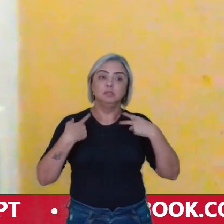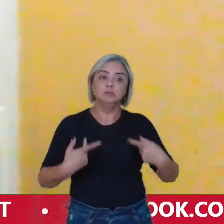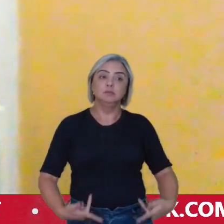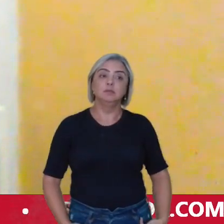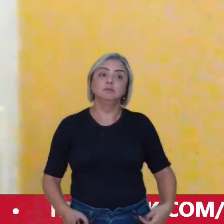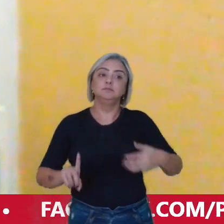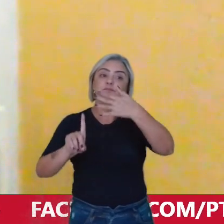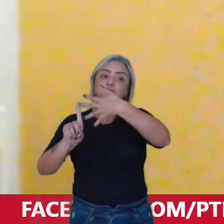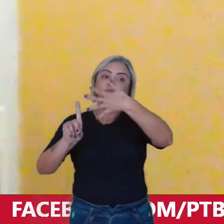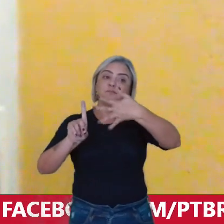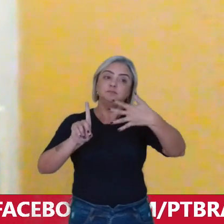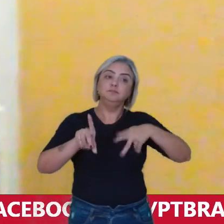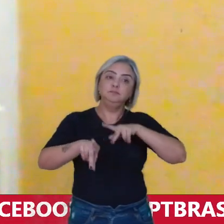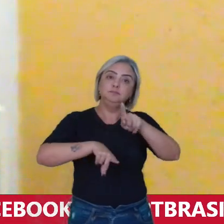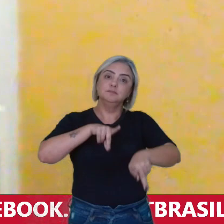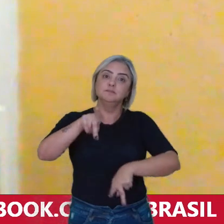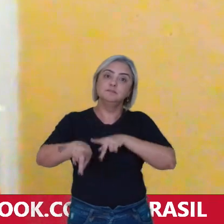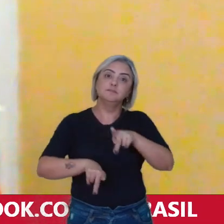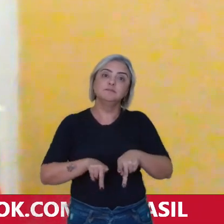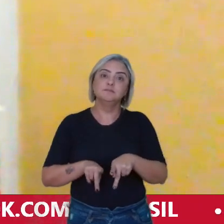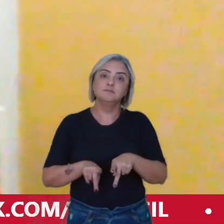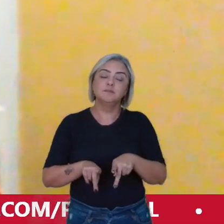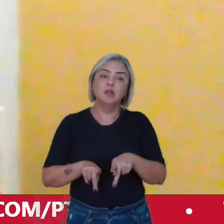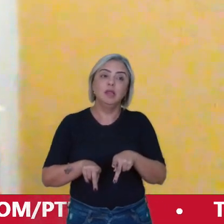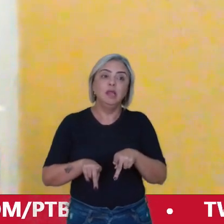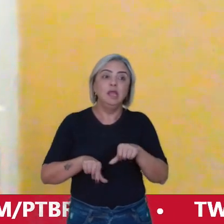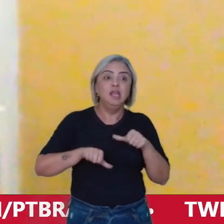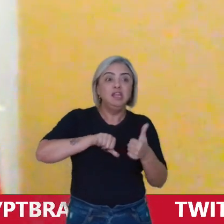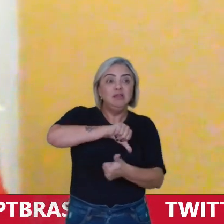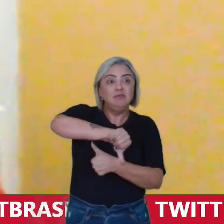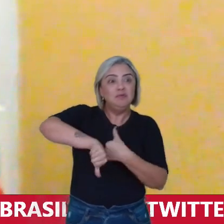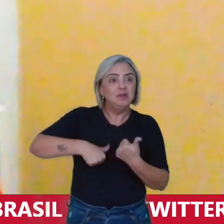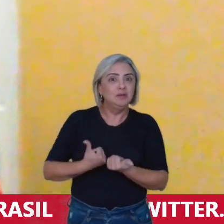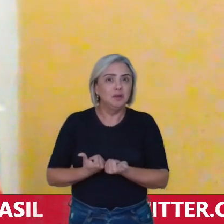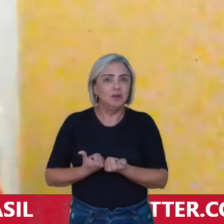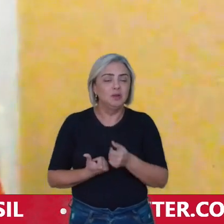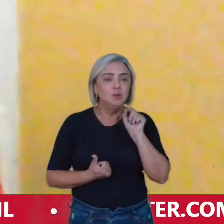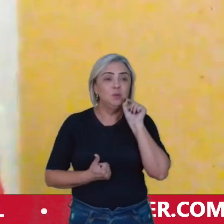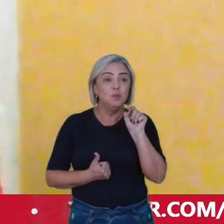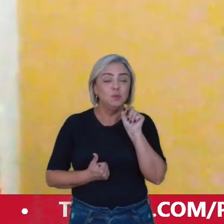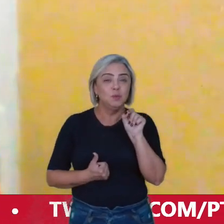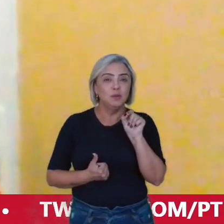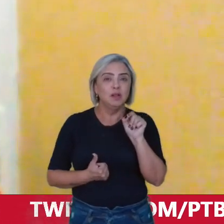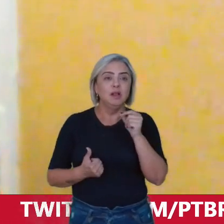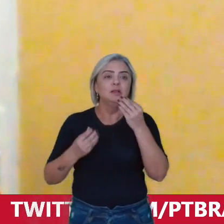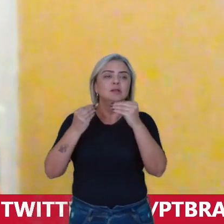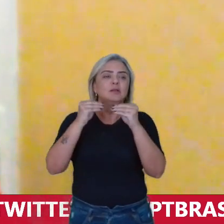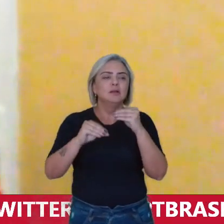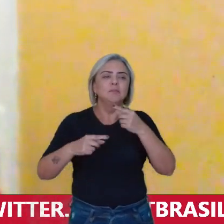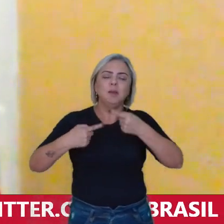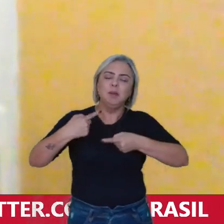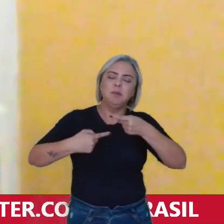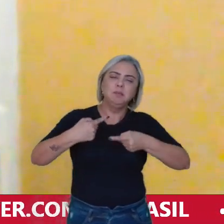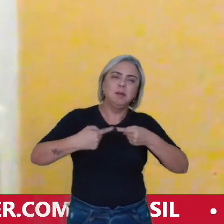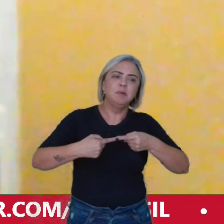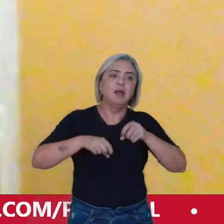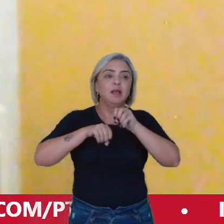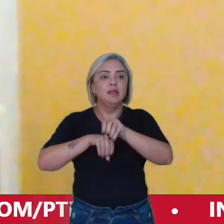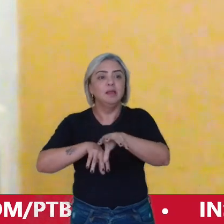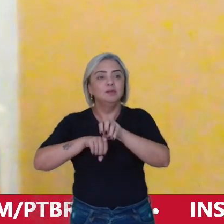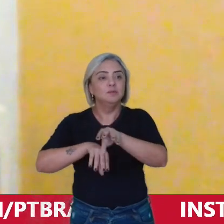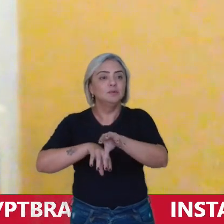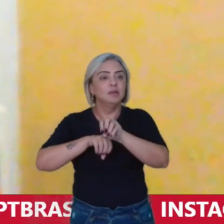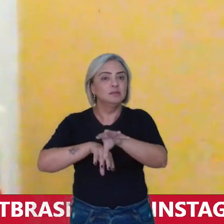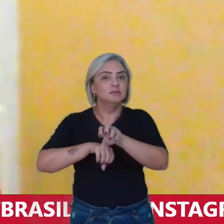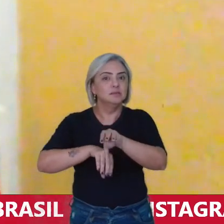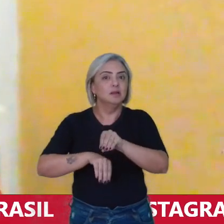população LGBT e contorceu isso. Nos planos, a gente colocava em debater no plano de